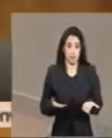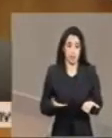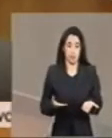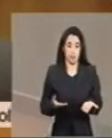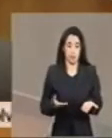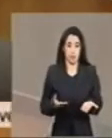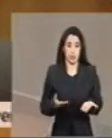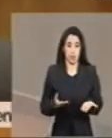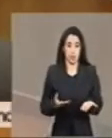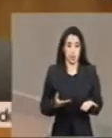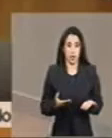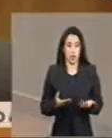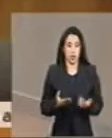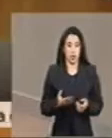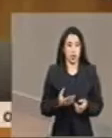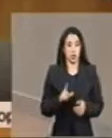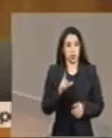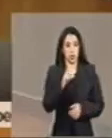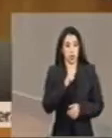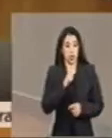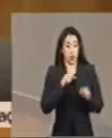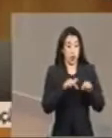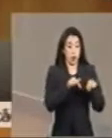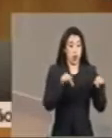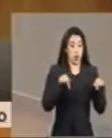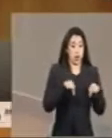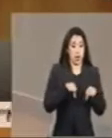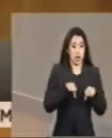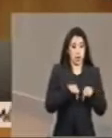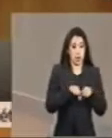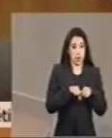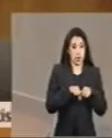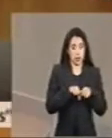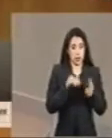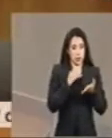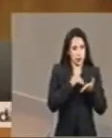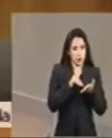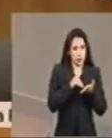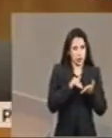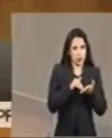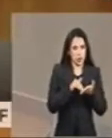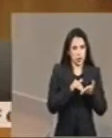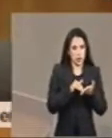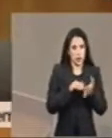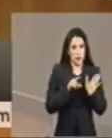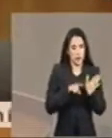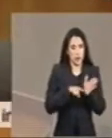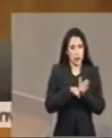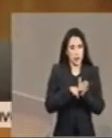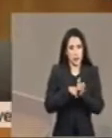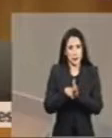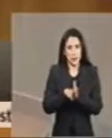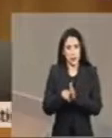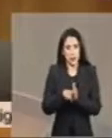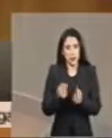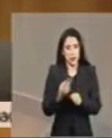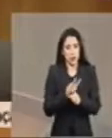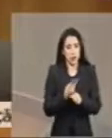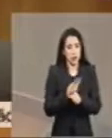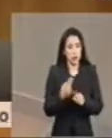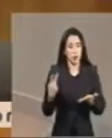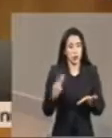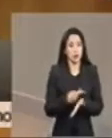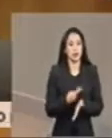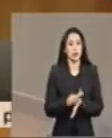aqueles detentores de gabinetes onde houve a varredura, Eu posso imaginar que